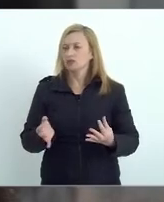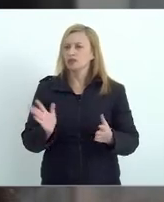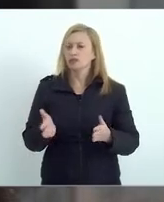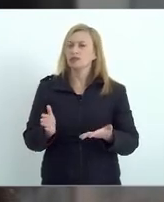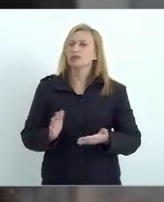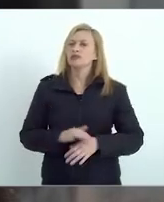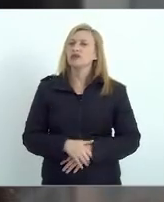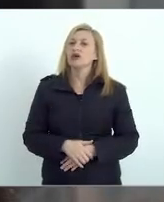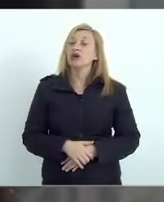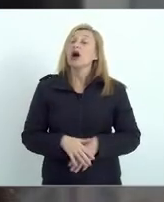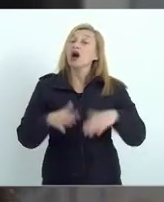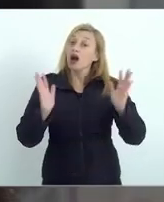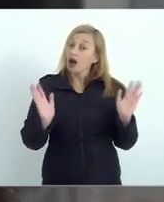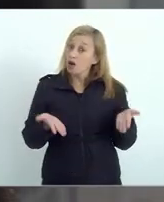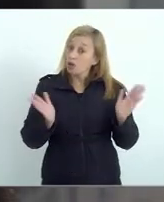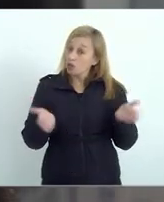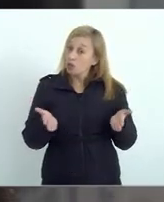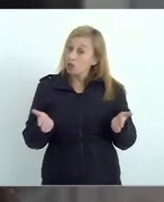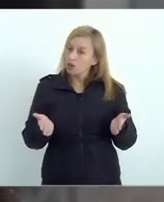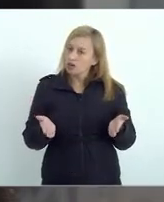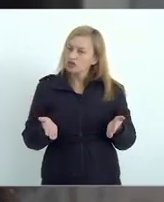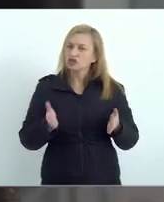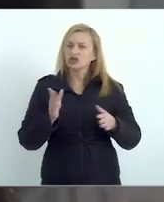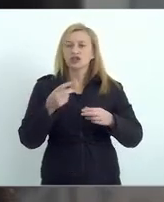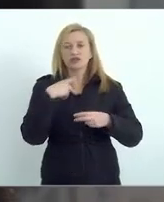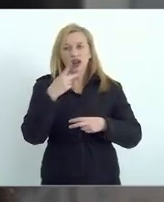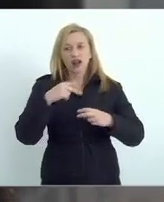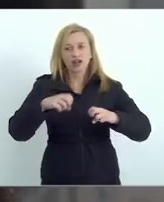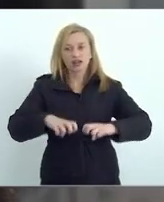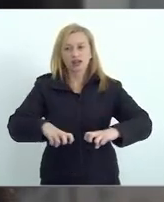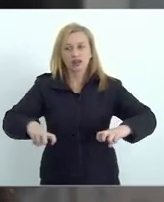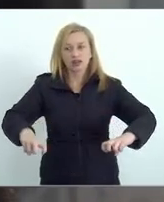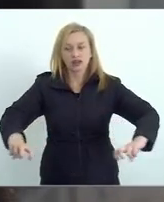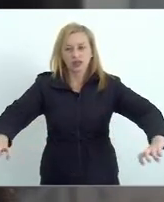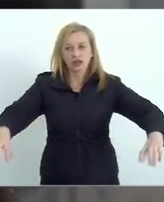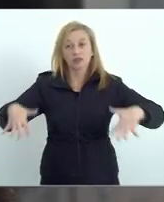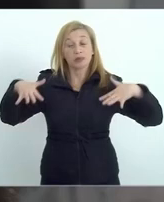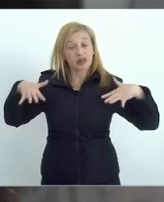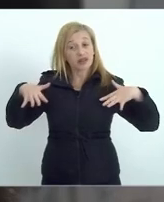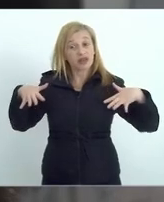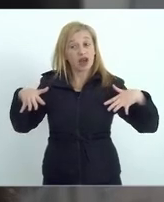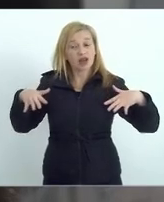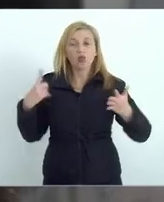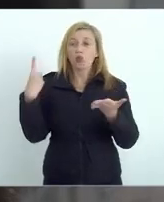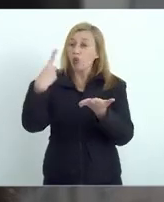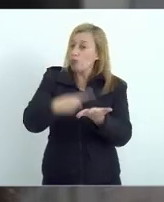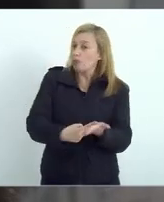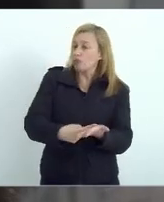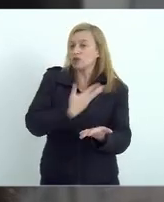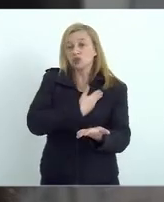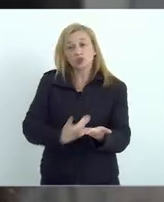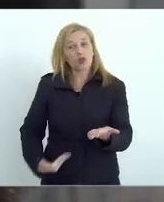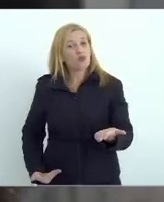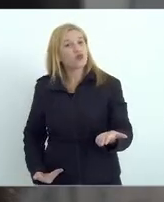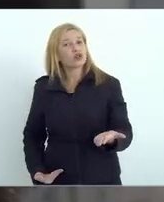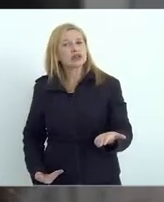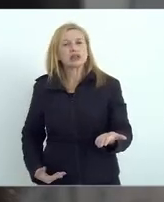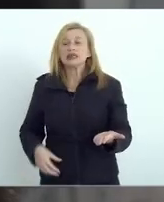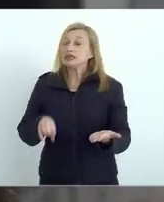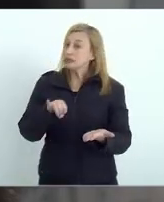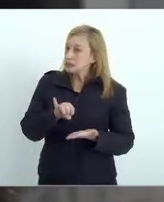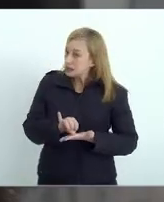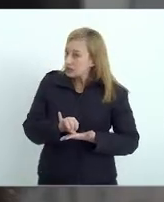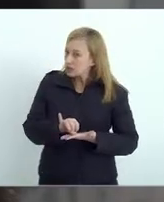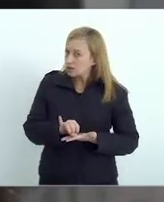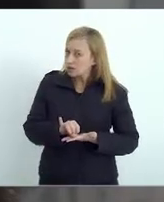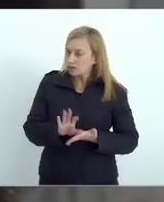então agora isso foi dia tempo planario isso foi internado como compromisso do governo se